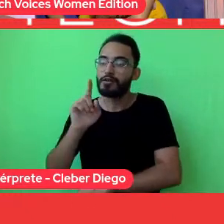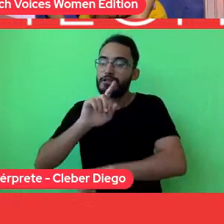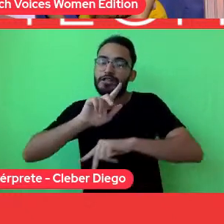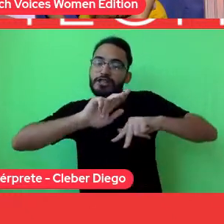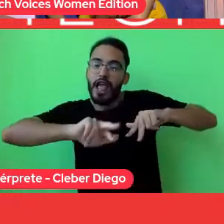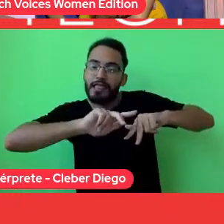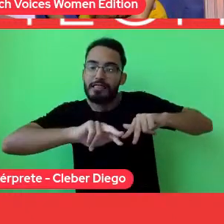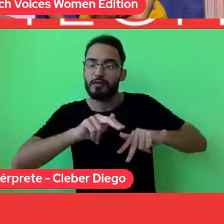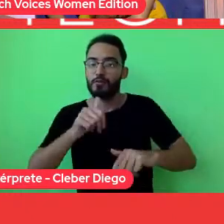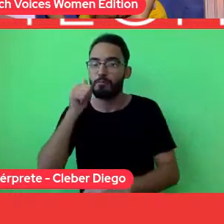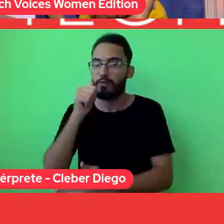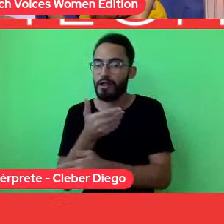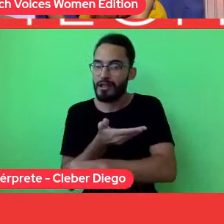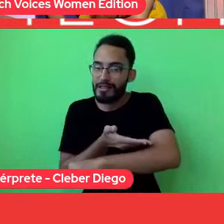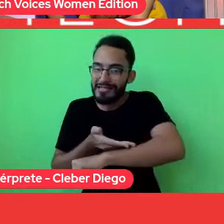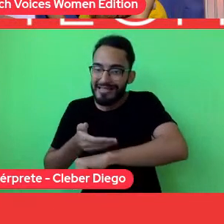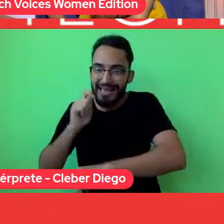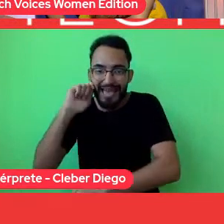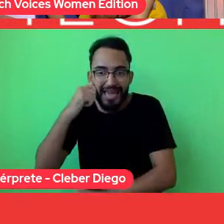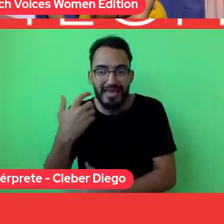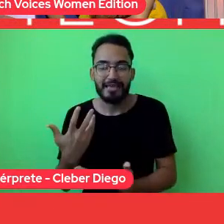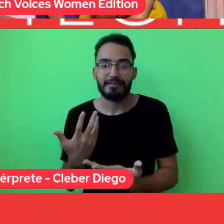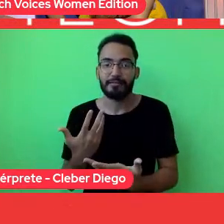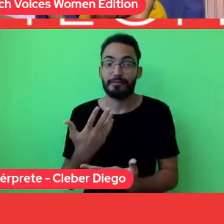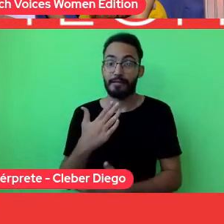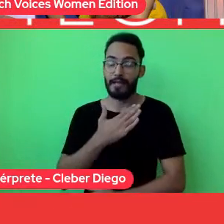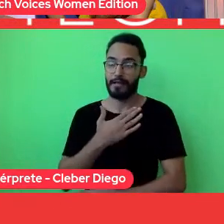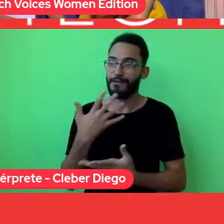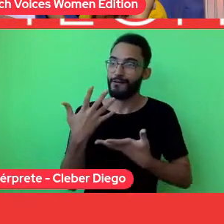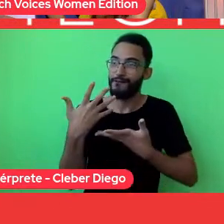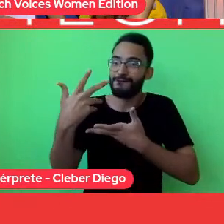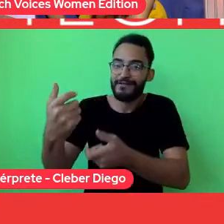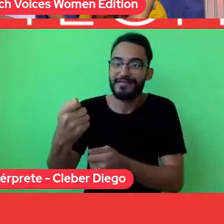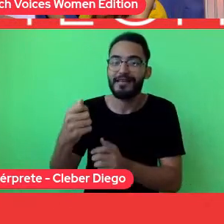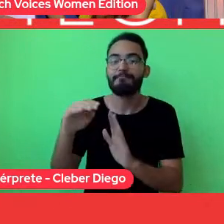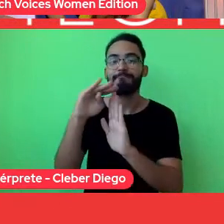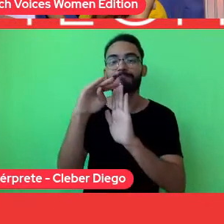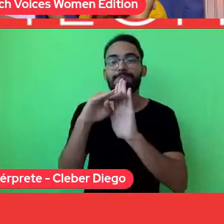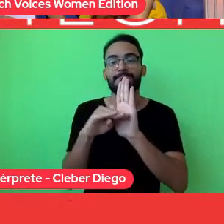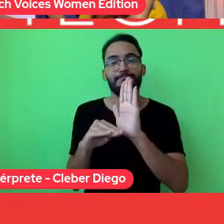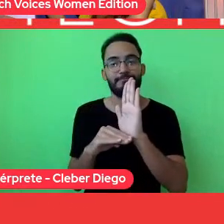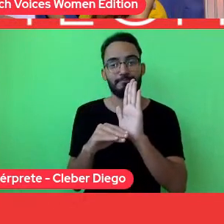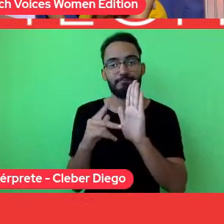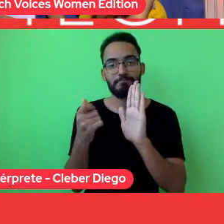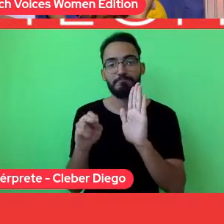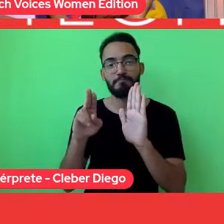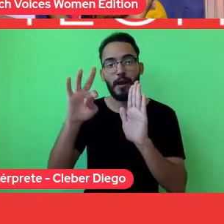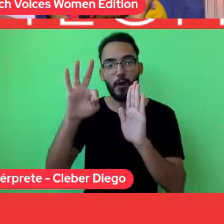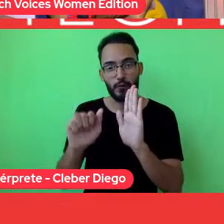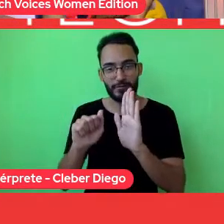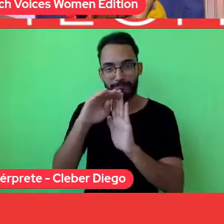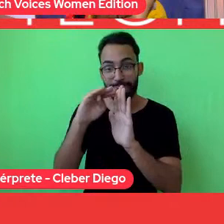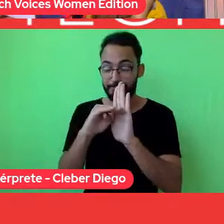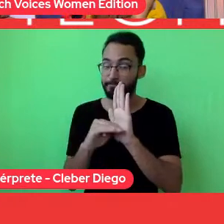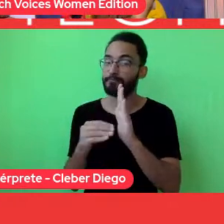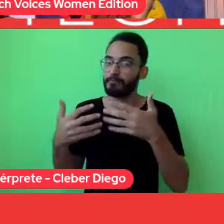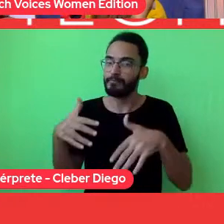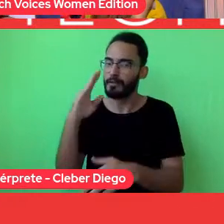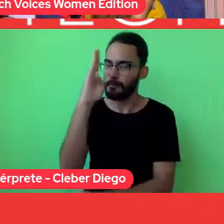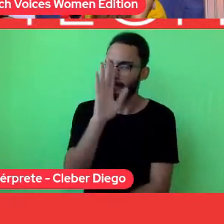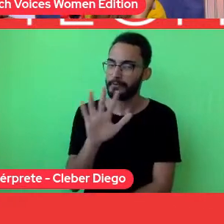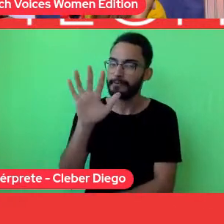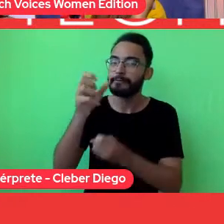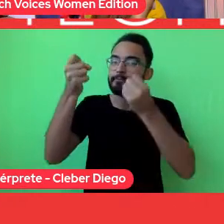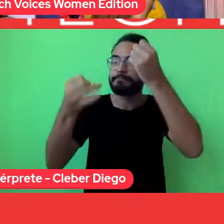E eu fui convidada para fazer uma pauta, né, num veículo grande no Brasil, para falar